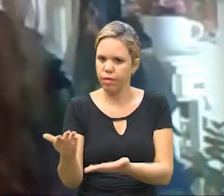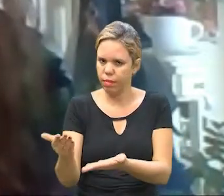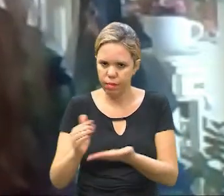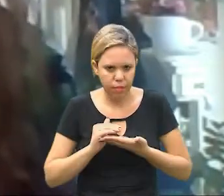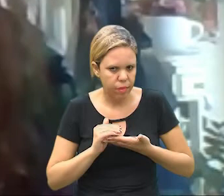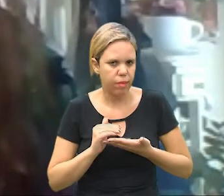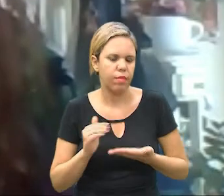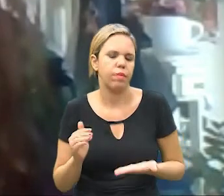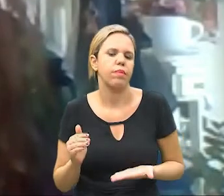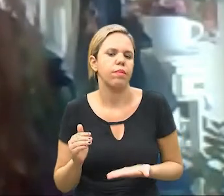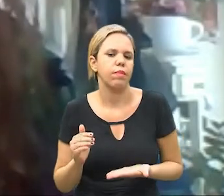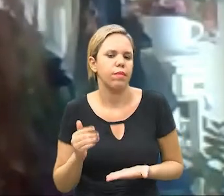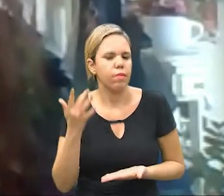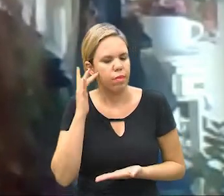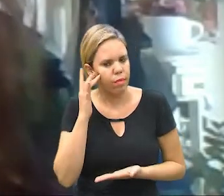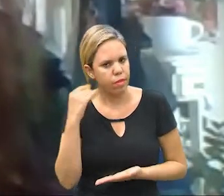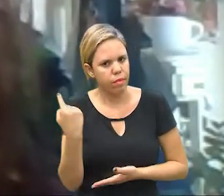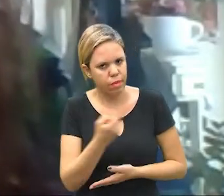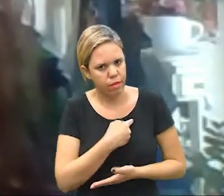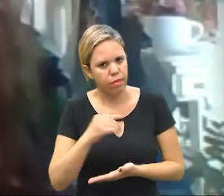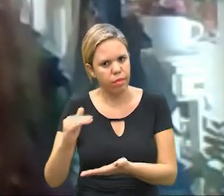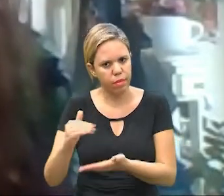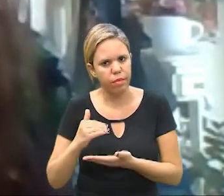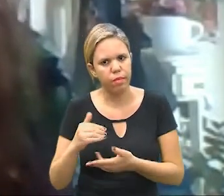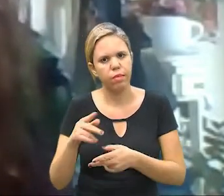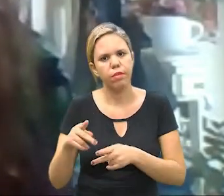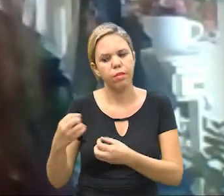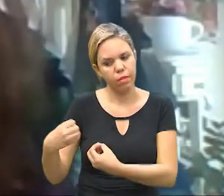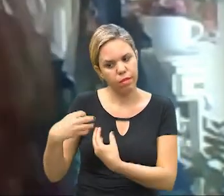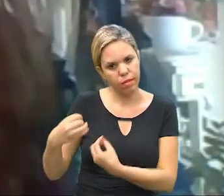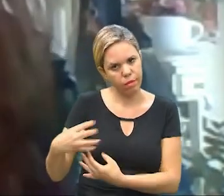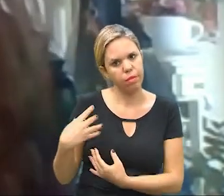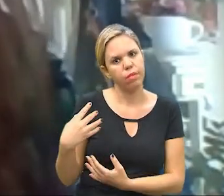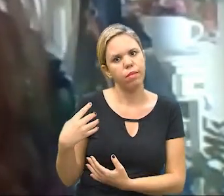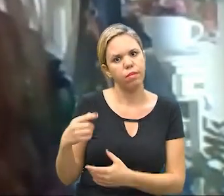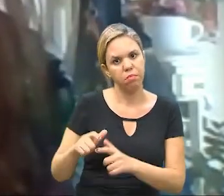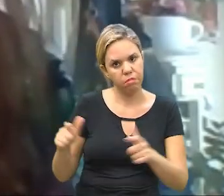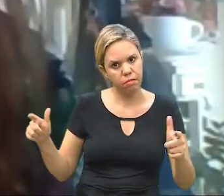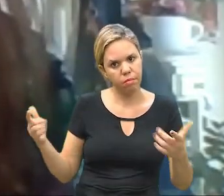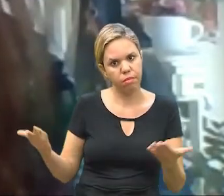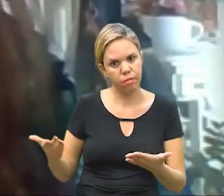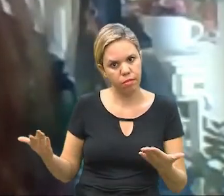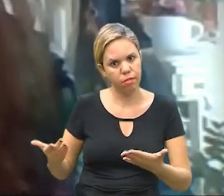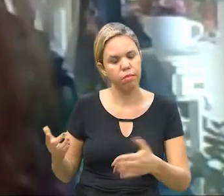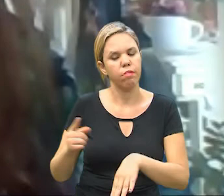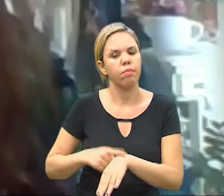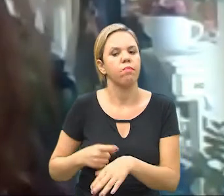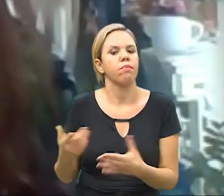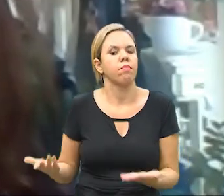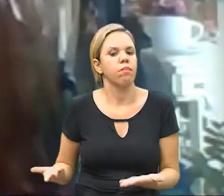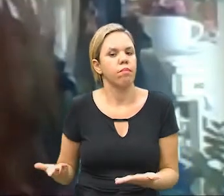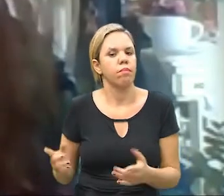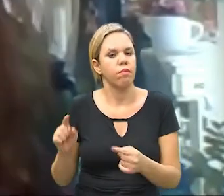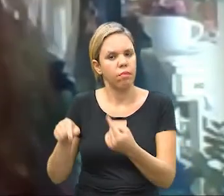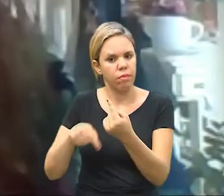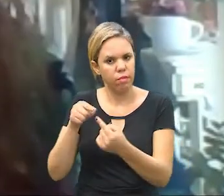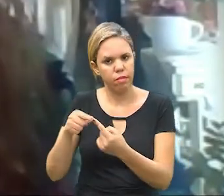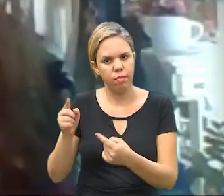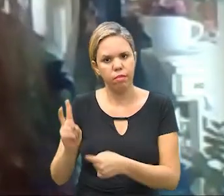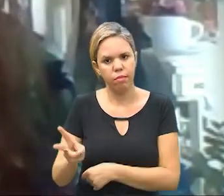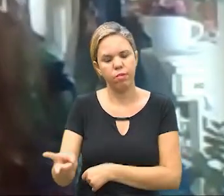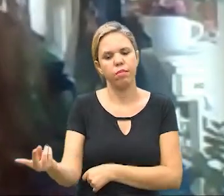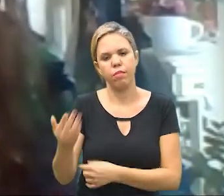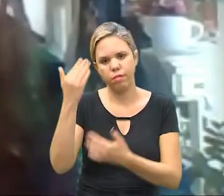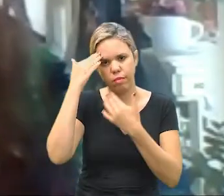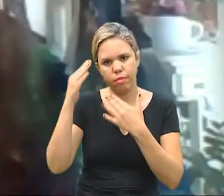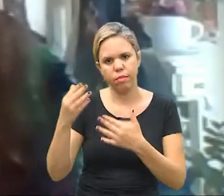receber. Então, eu acho que a gente recebe deles um ensinamento muito grande nesse sentido, para a gente ser eternamente agradecida